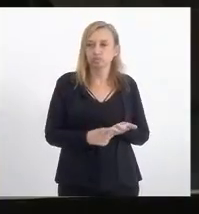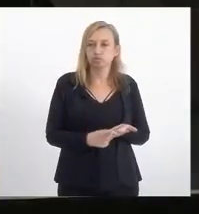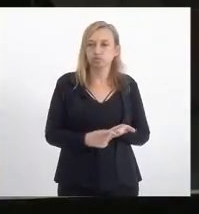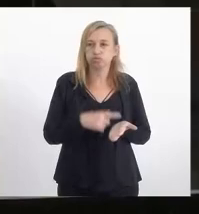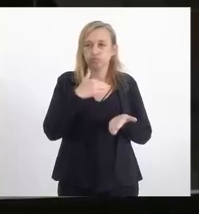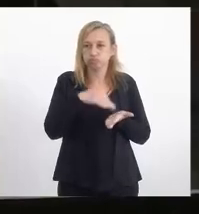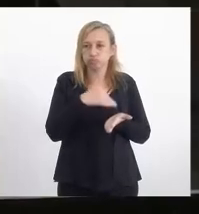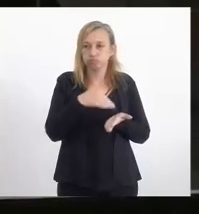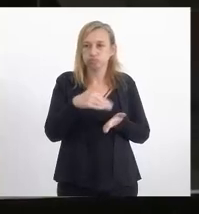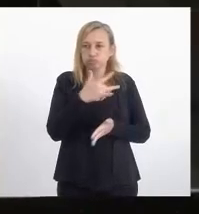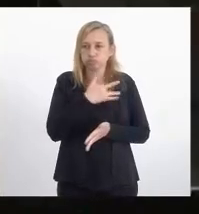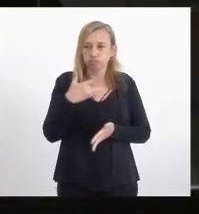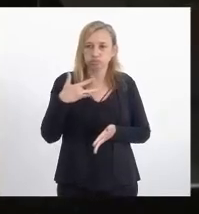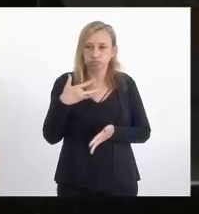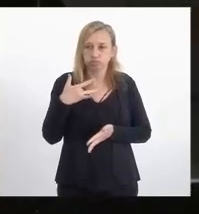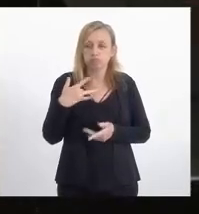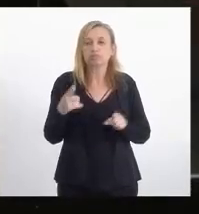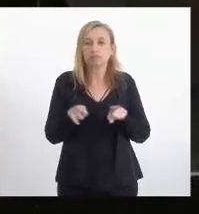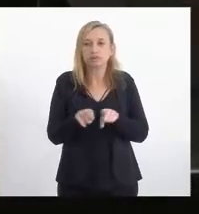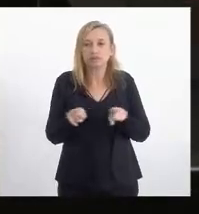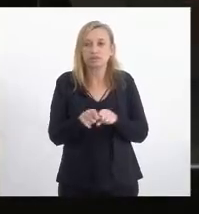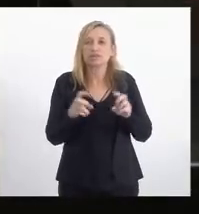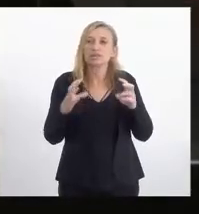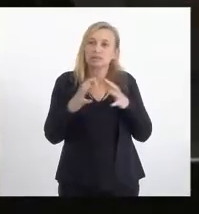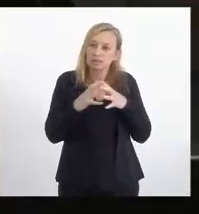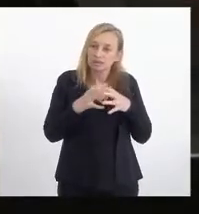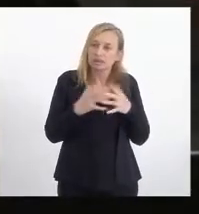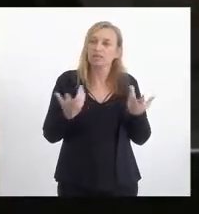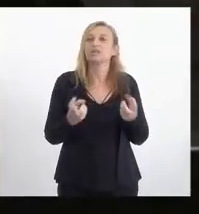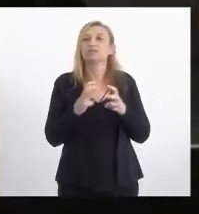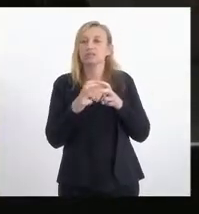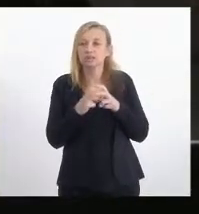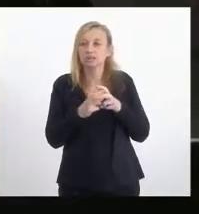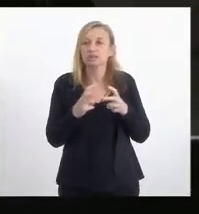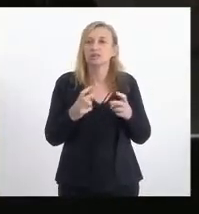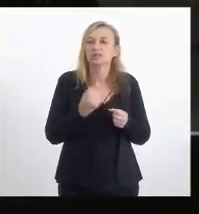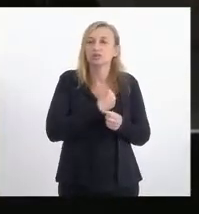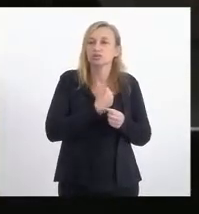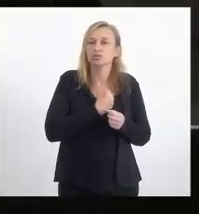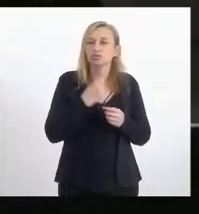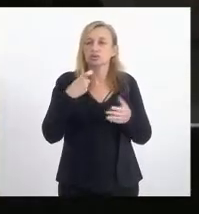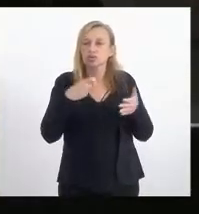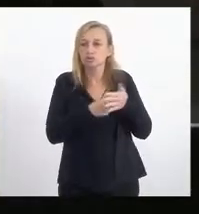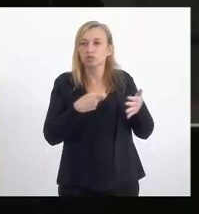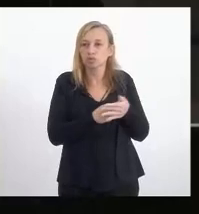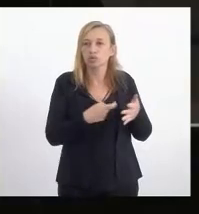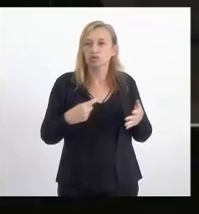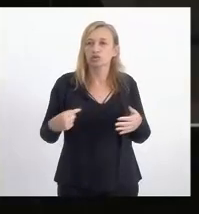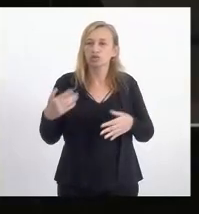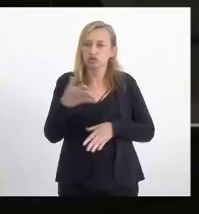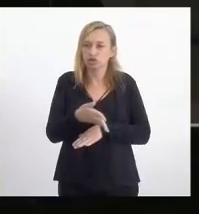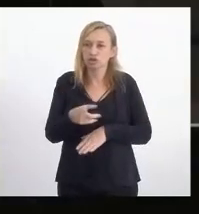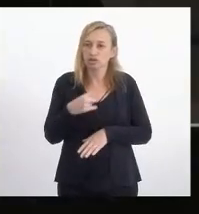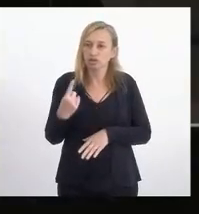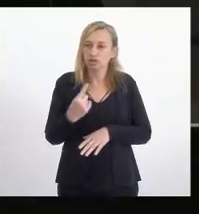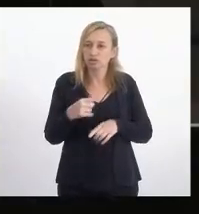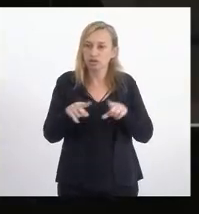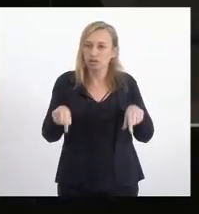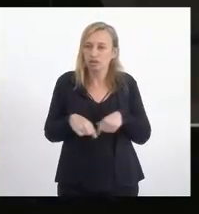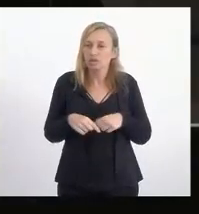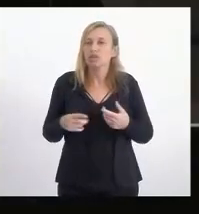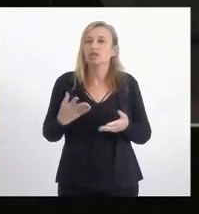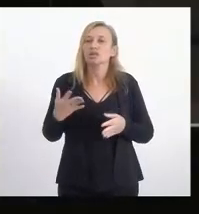a Secretaria de Saúde também brigando pela população as demandas que chegam nosso gabinete E aí retornei